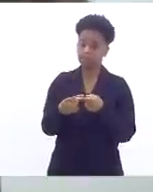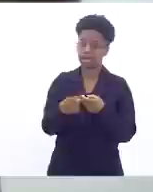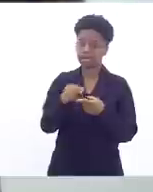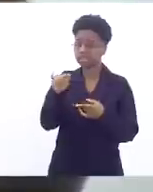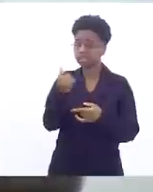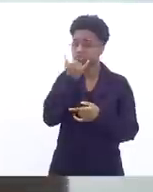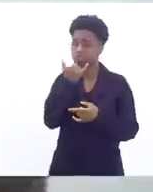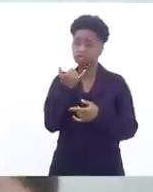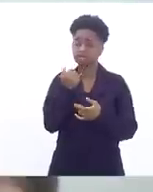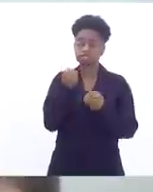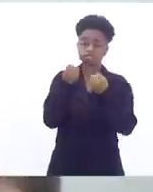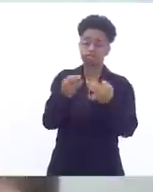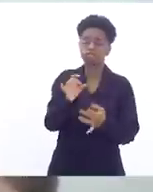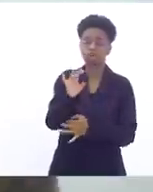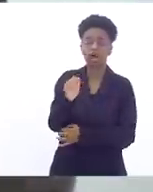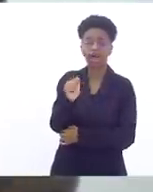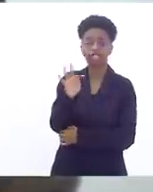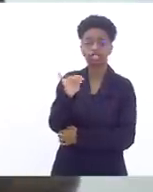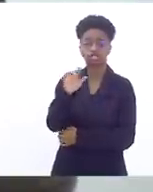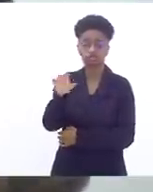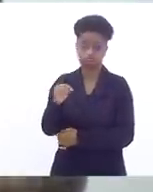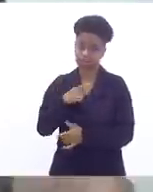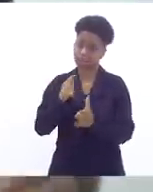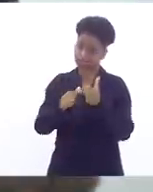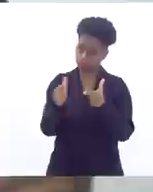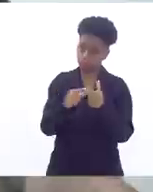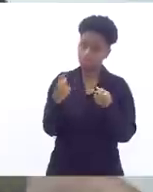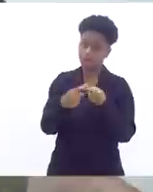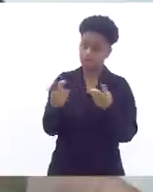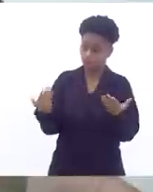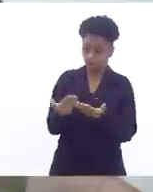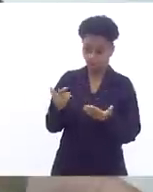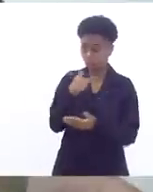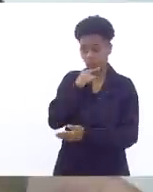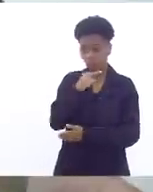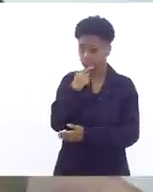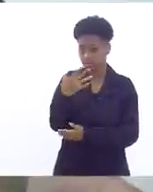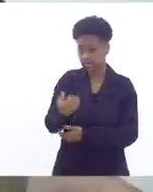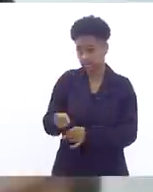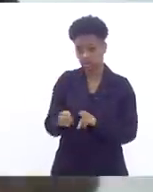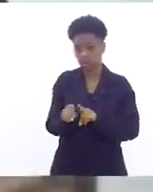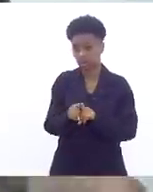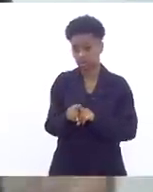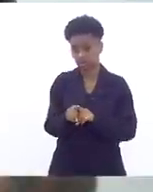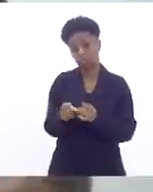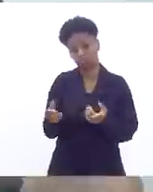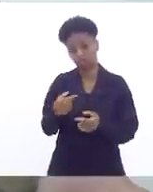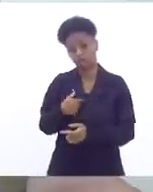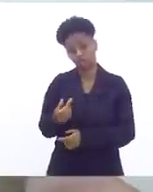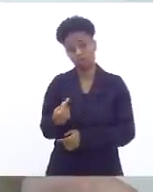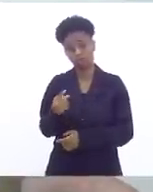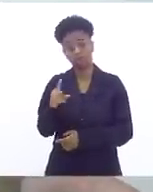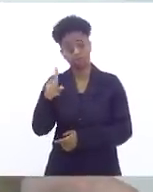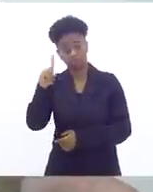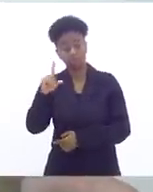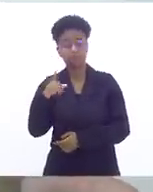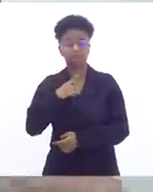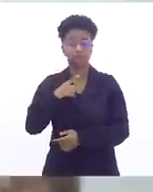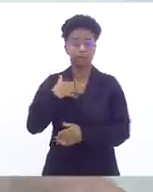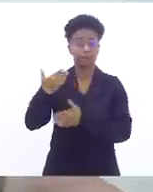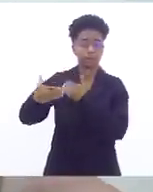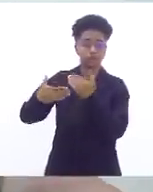que é só para quem é ativo vai dar problema porque senão o ativo de agora não vai poder levar a grana eu sou um que eu tô no processo de reforma agora